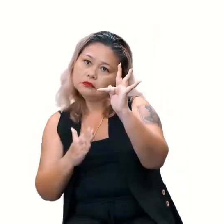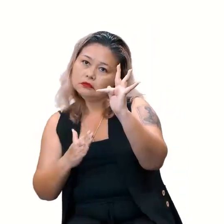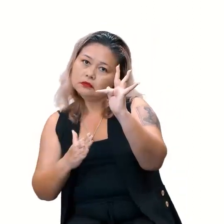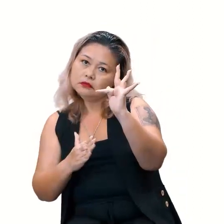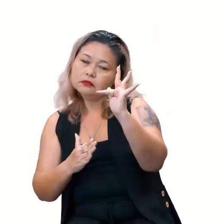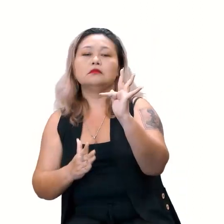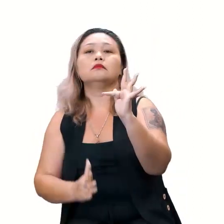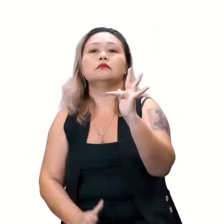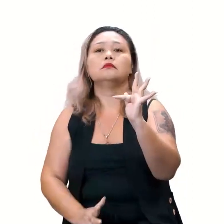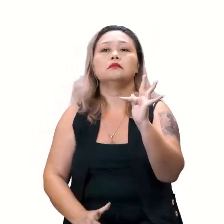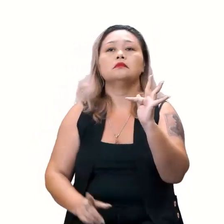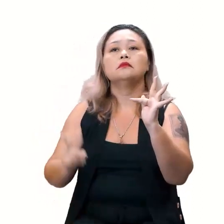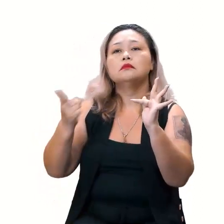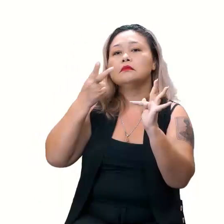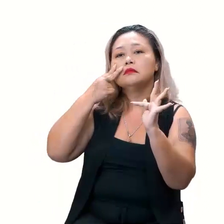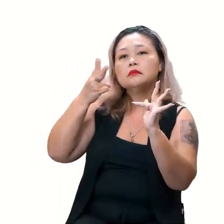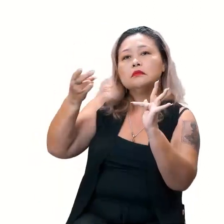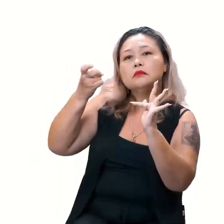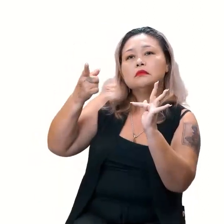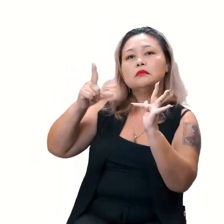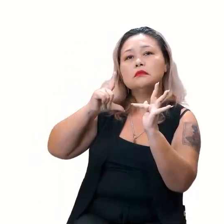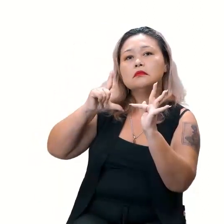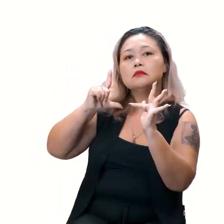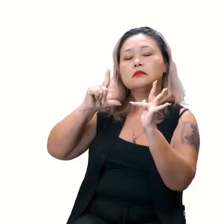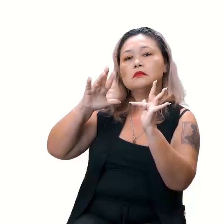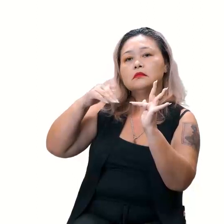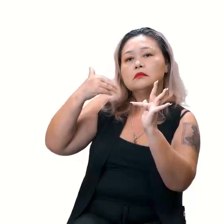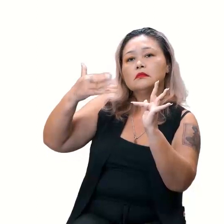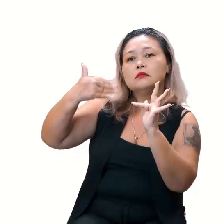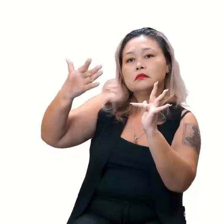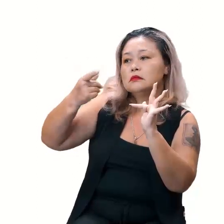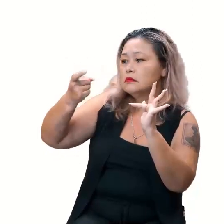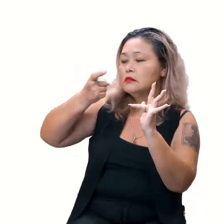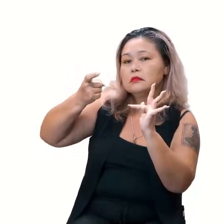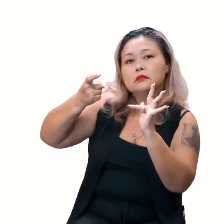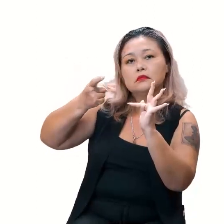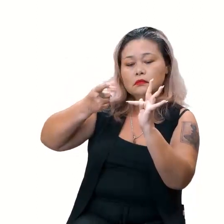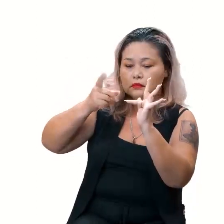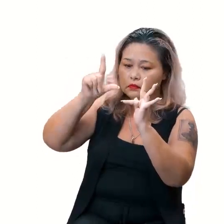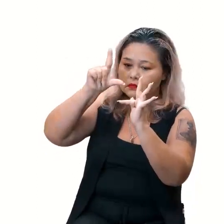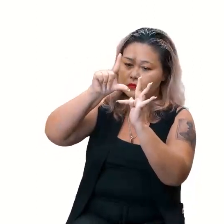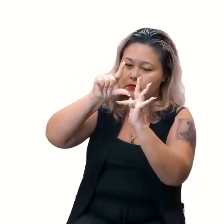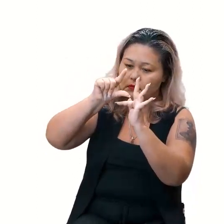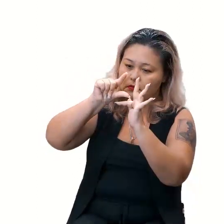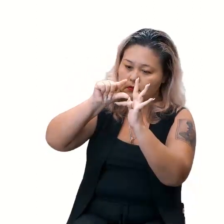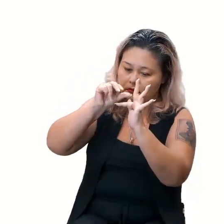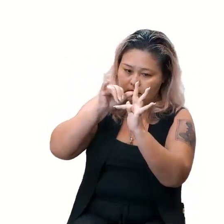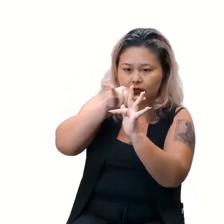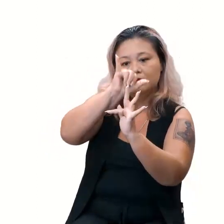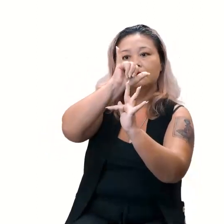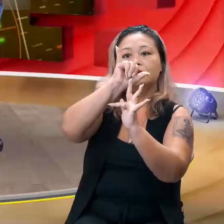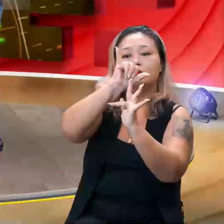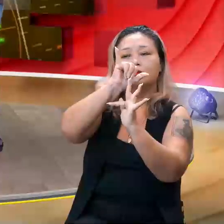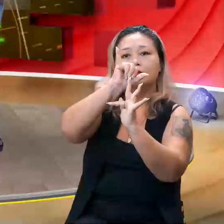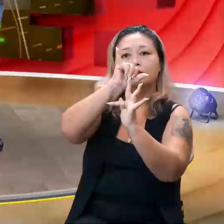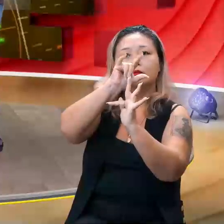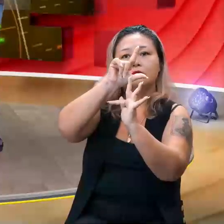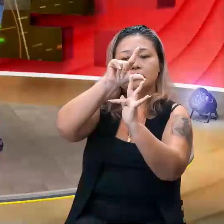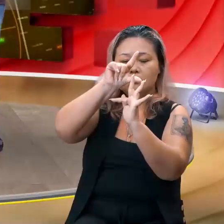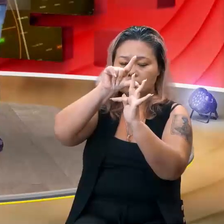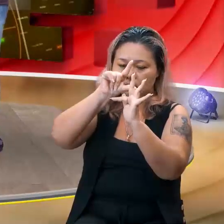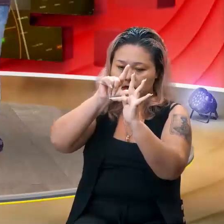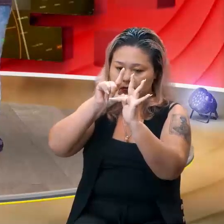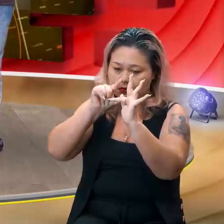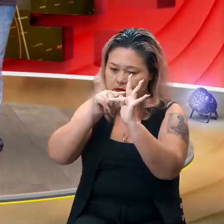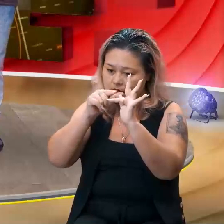decrescendo. E aí você percebe que eu vou aumentando o x e vai diminuindo o y. Na medida que eu aumento